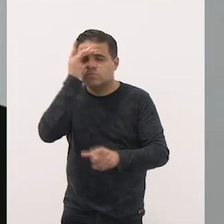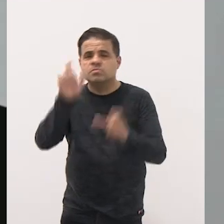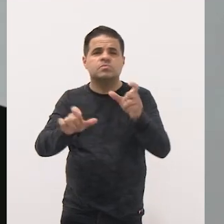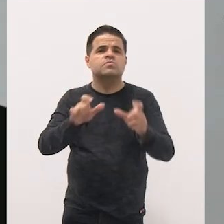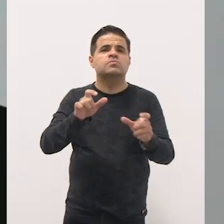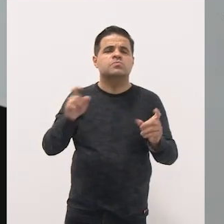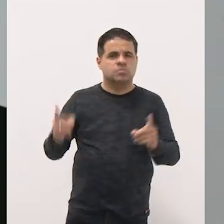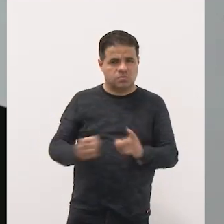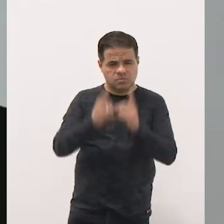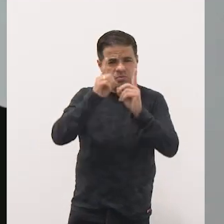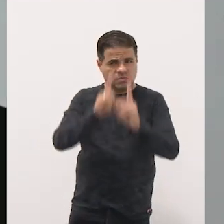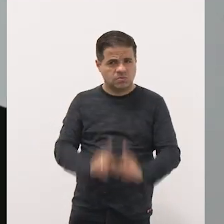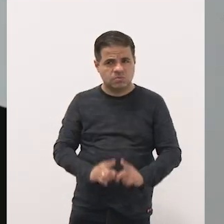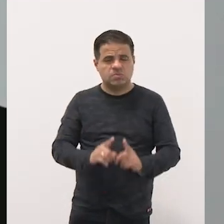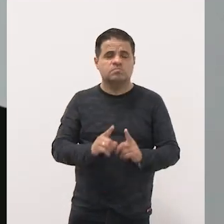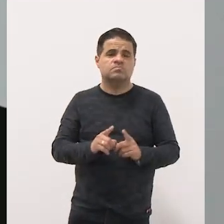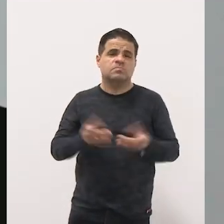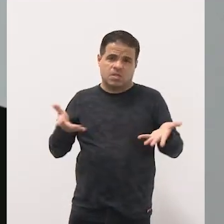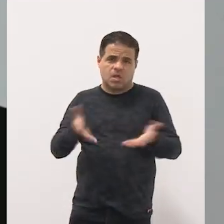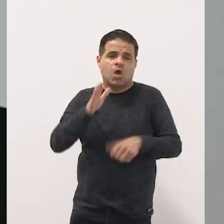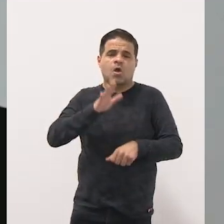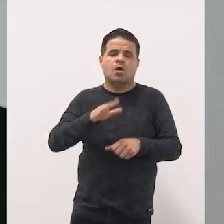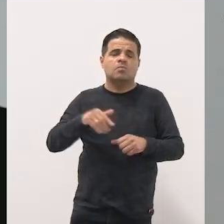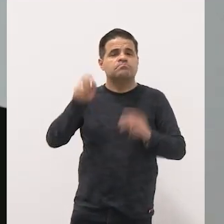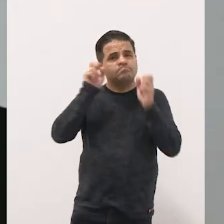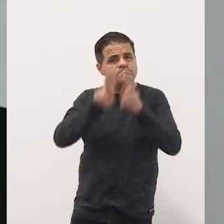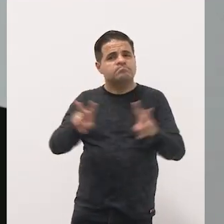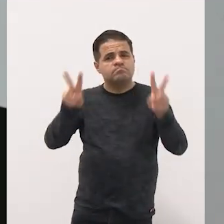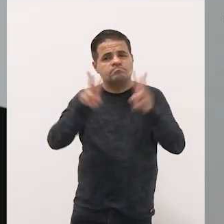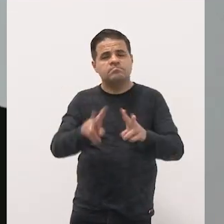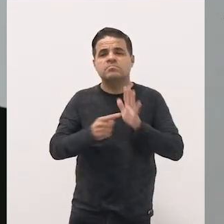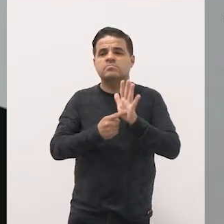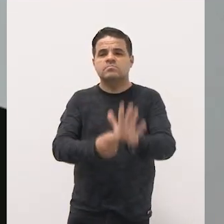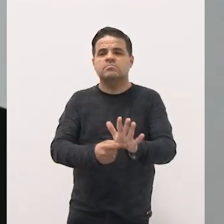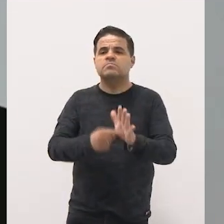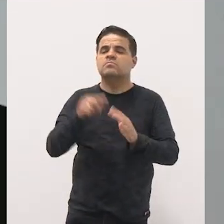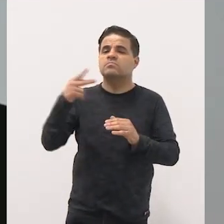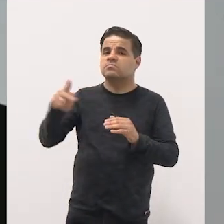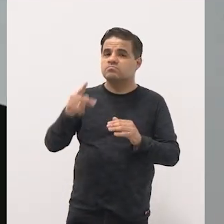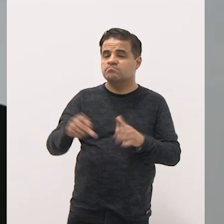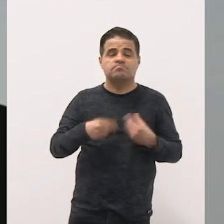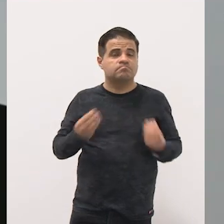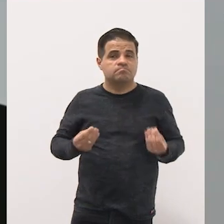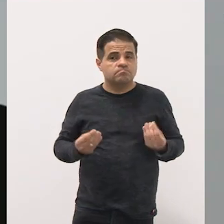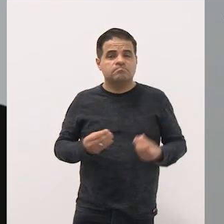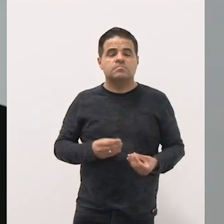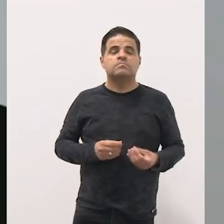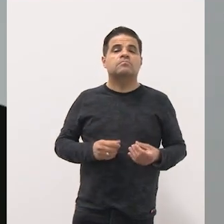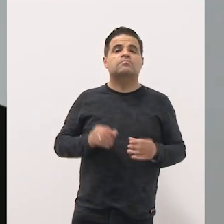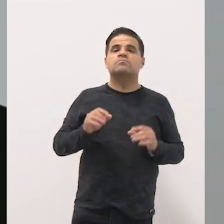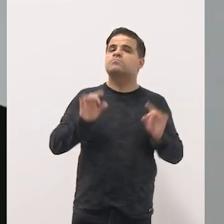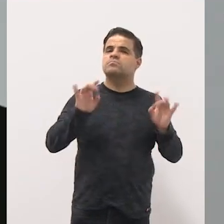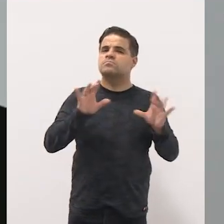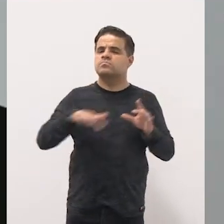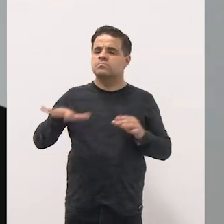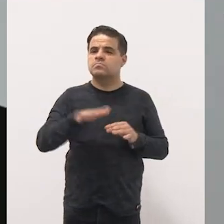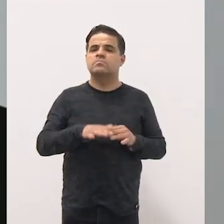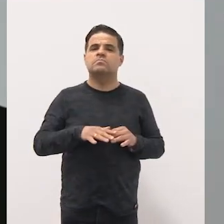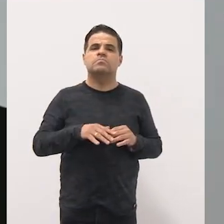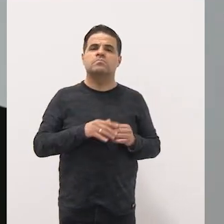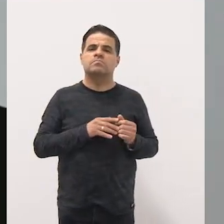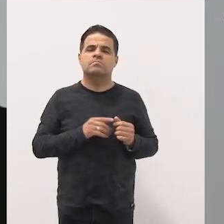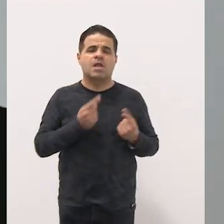com deficiências nessa ótica que foi apresentada pela senhora? especialmente para